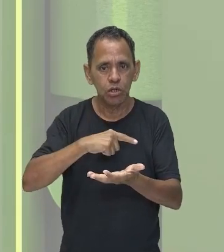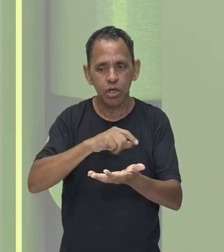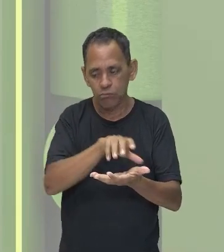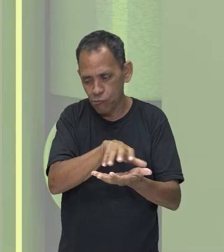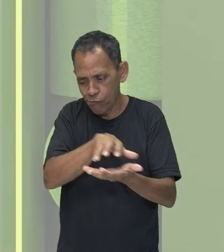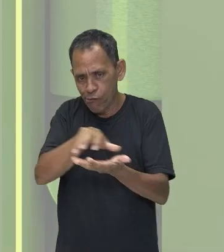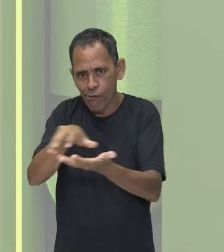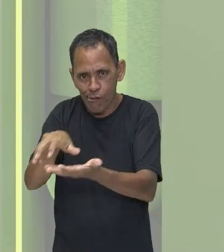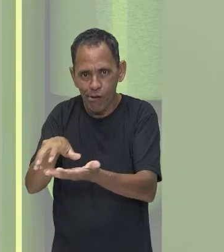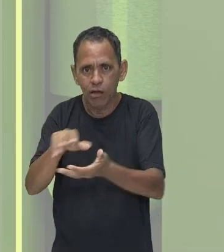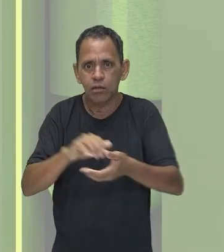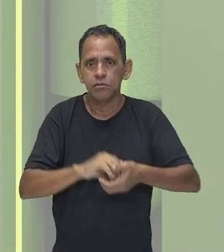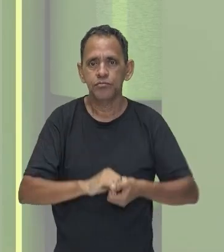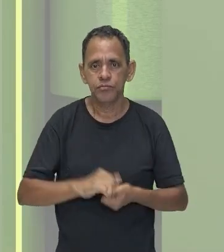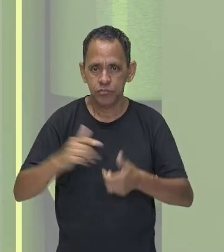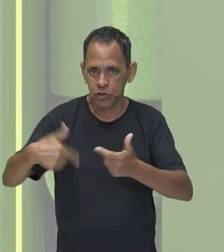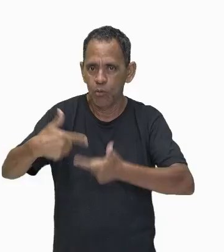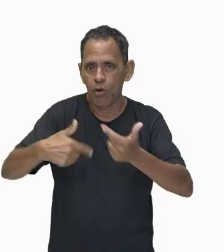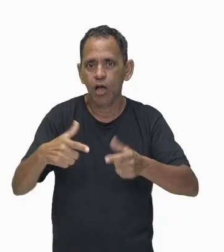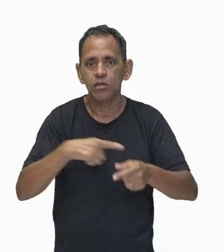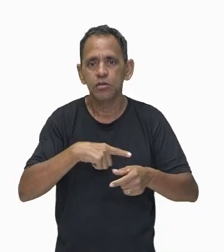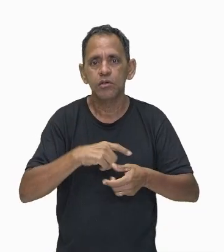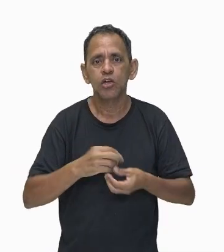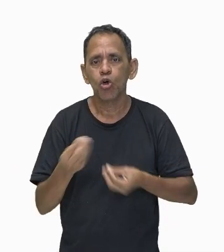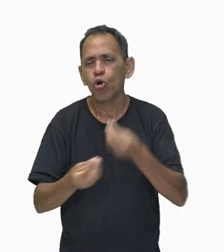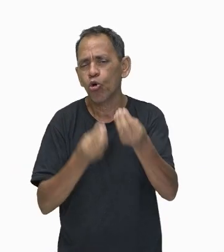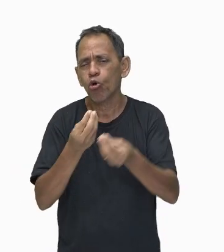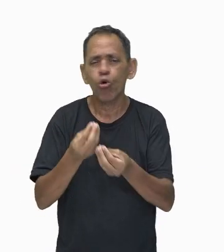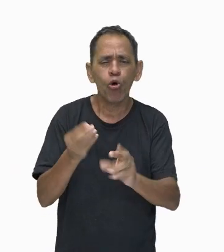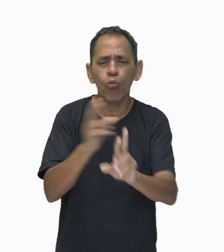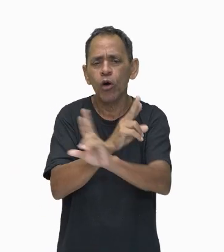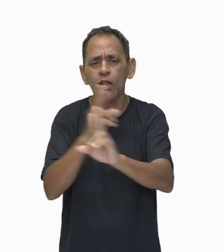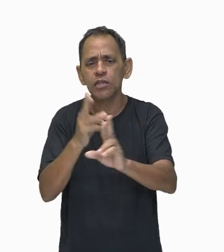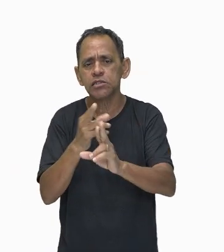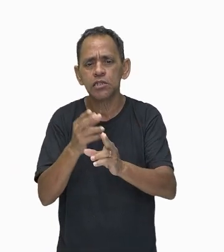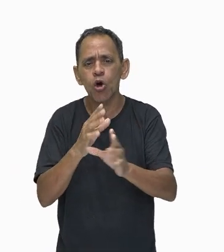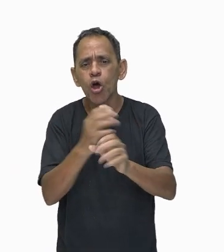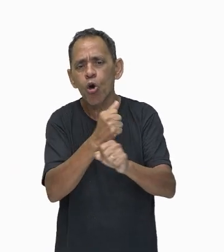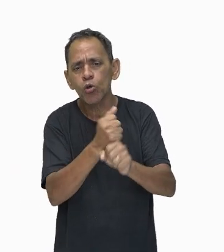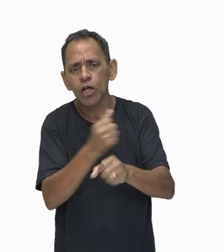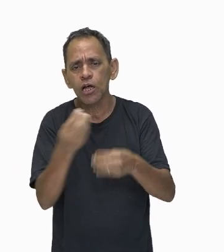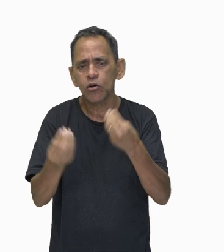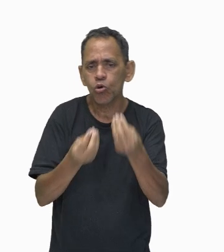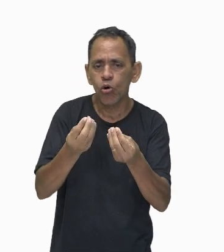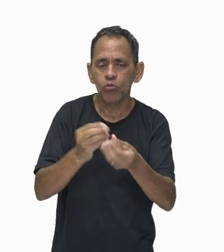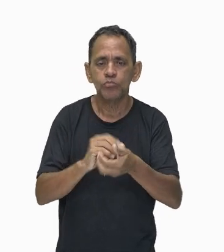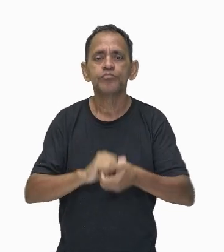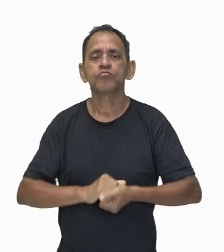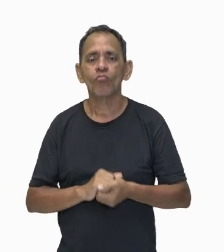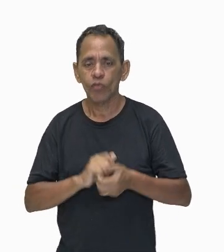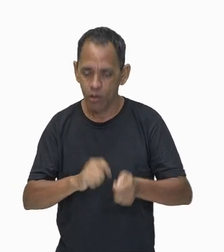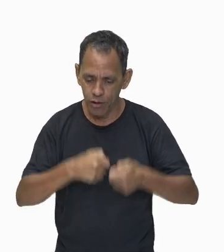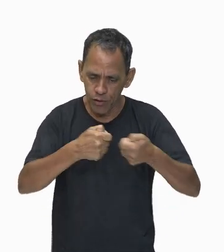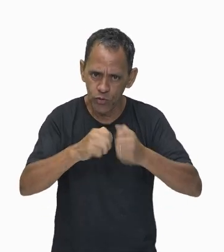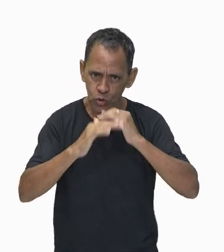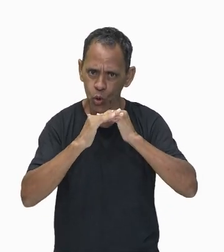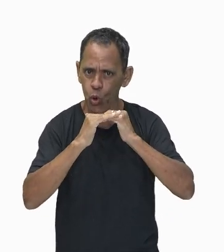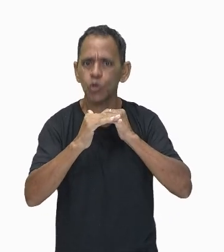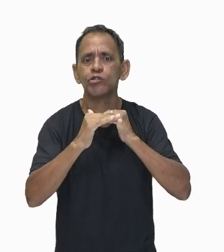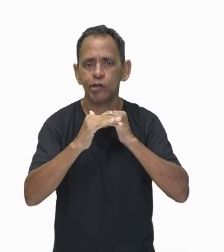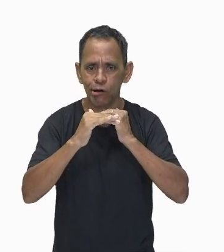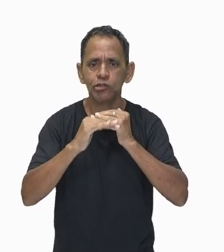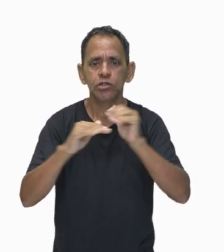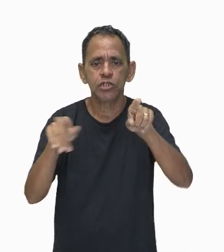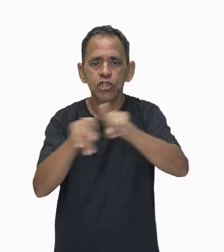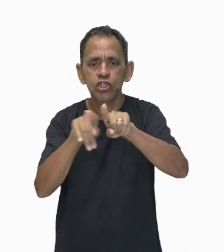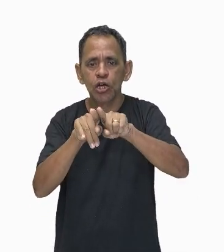o trabalho de uma força que é aplicada constantemente. O trabalho de uma força constante e, ao mesmo tempo, uma força